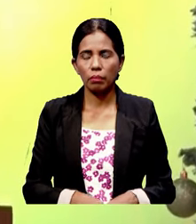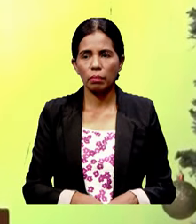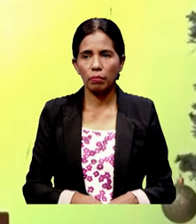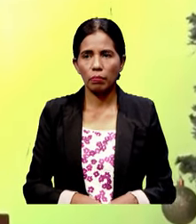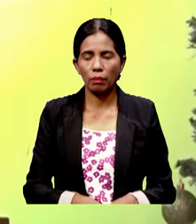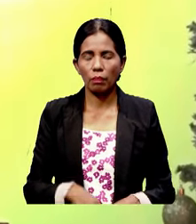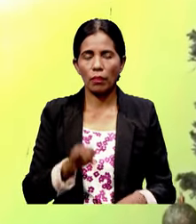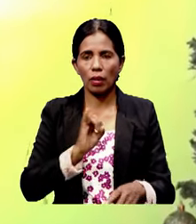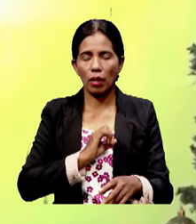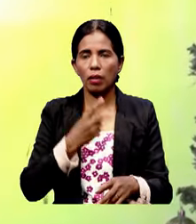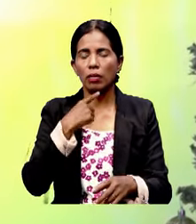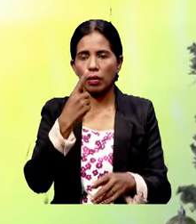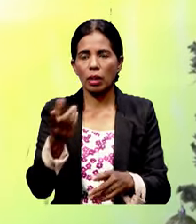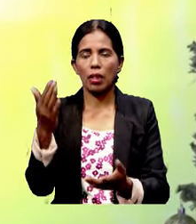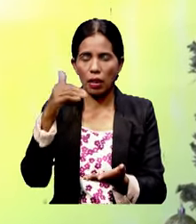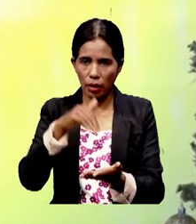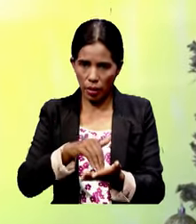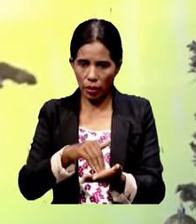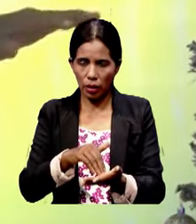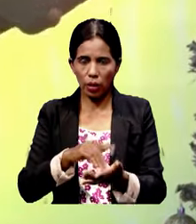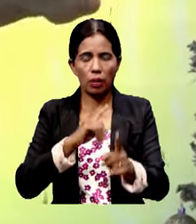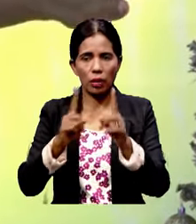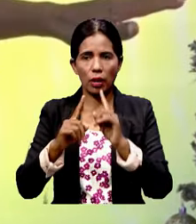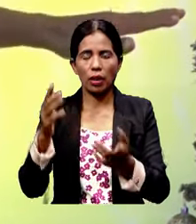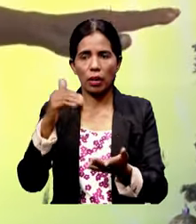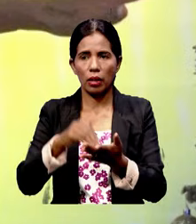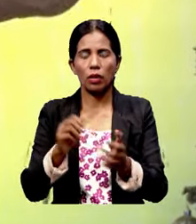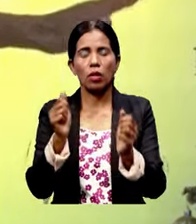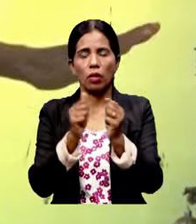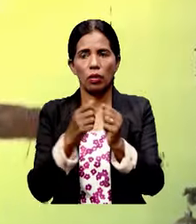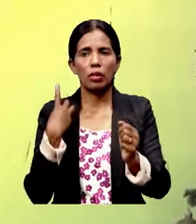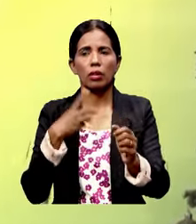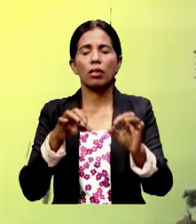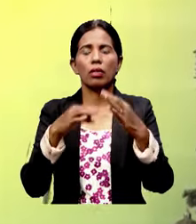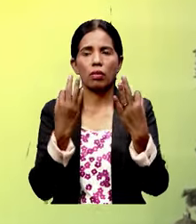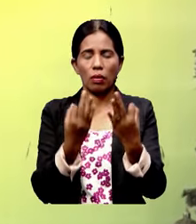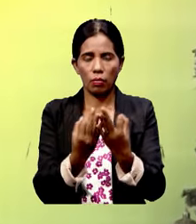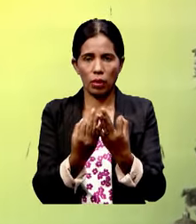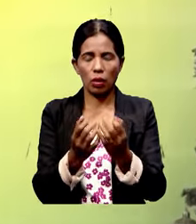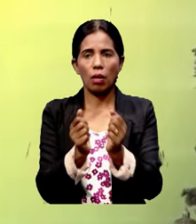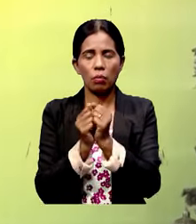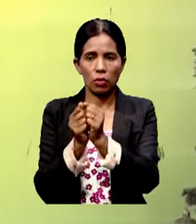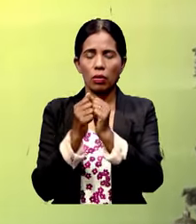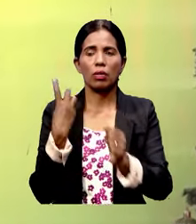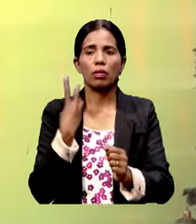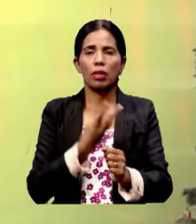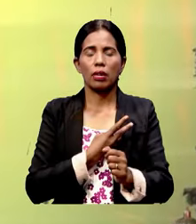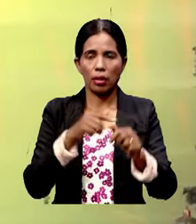ao repete falei, ia né, ou itene família estoma, como tu go itene,